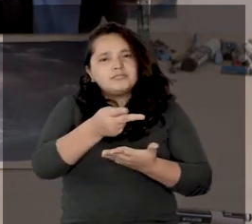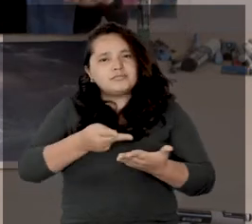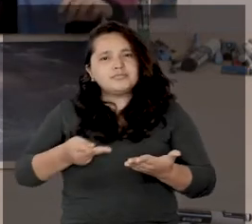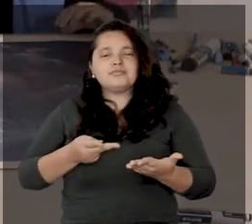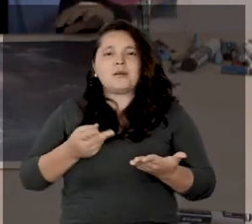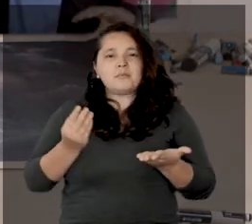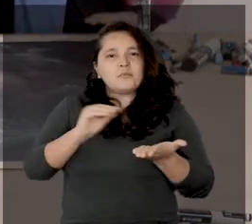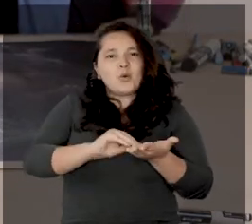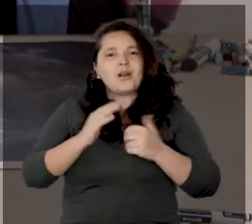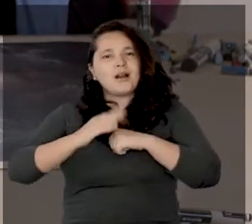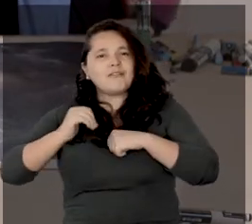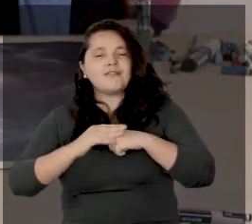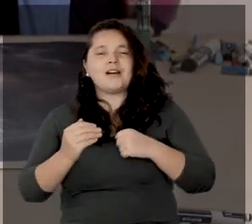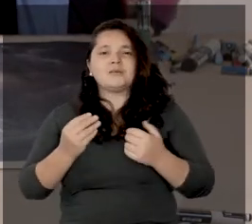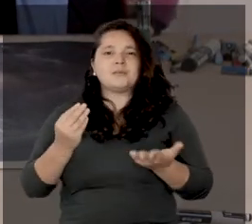né?